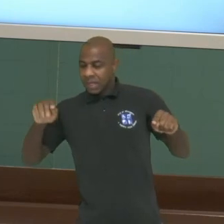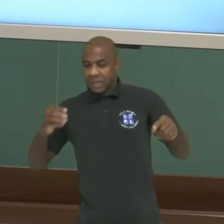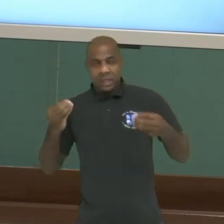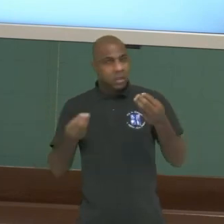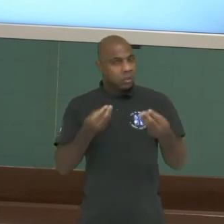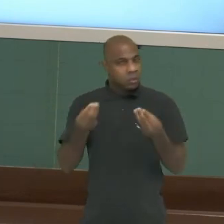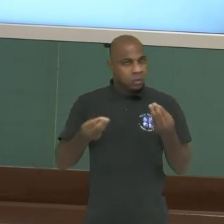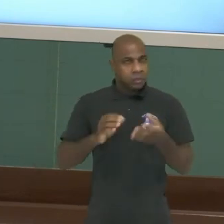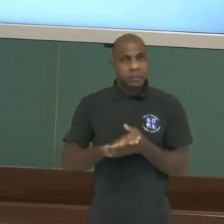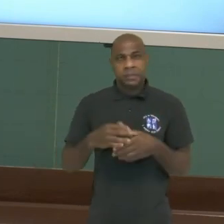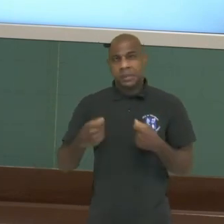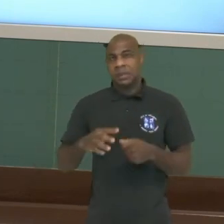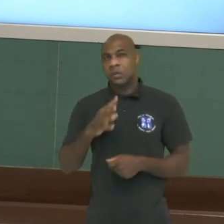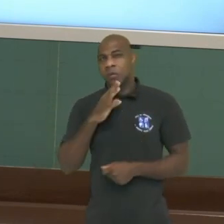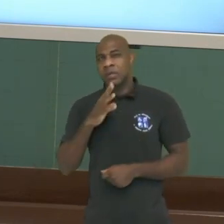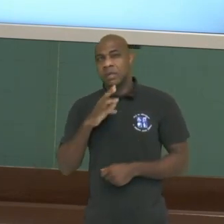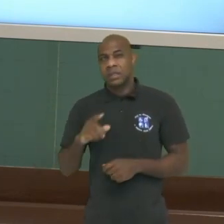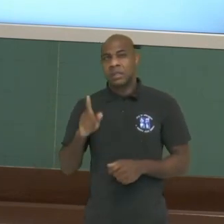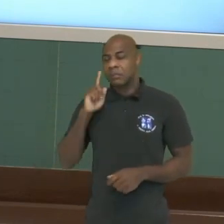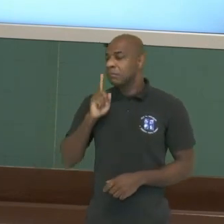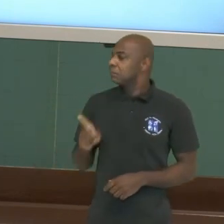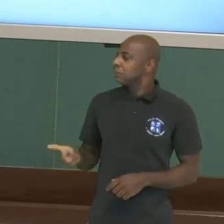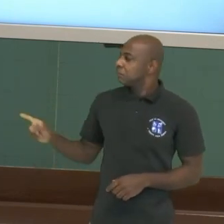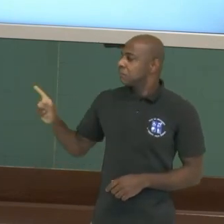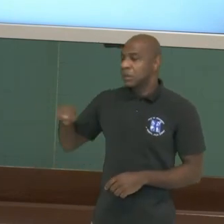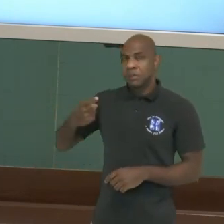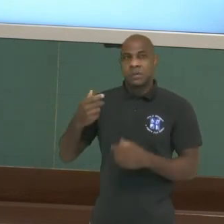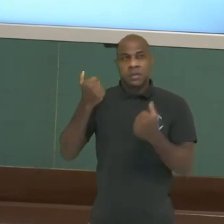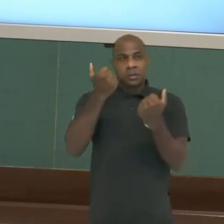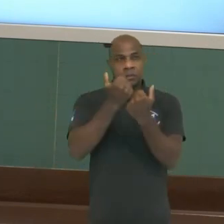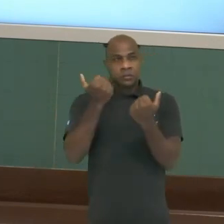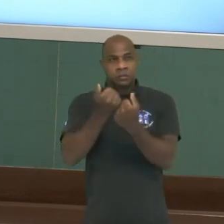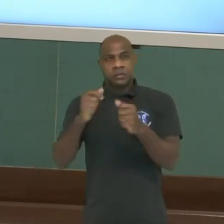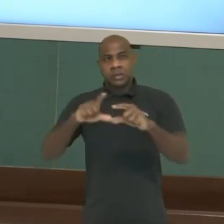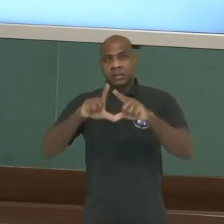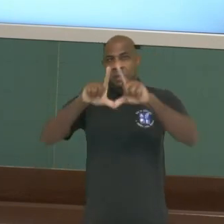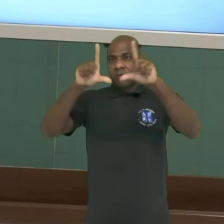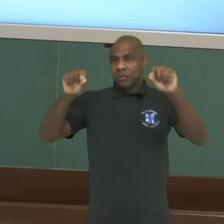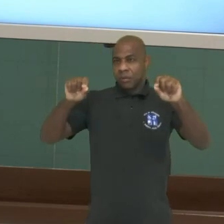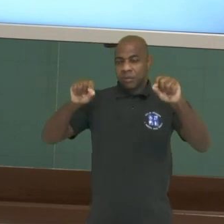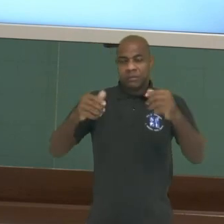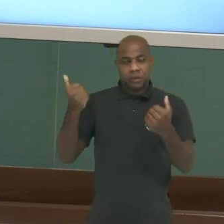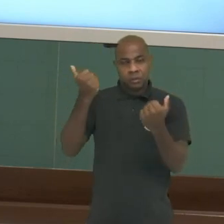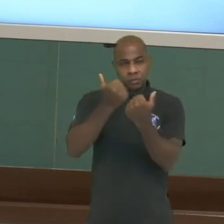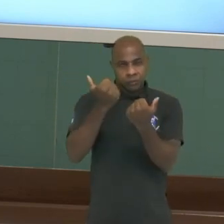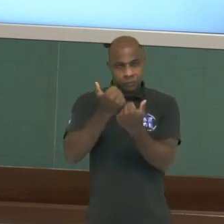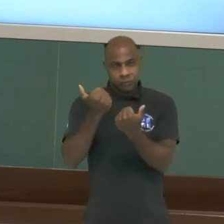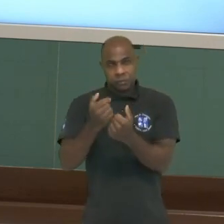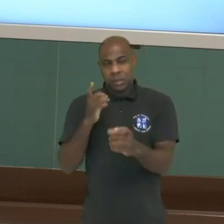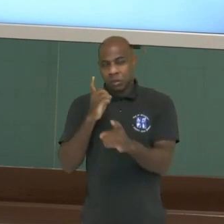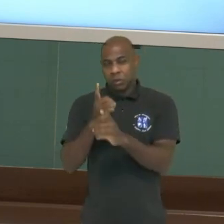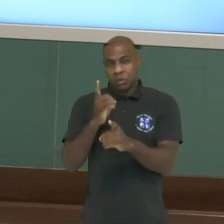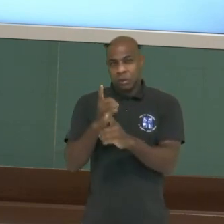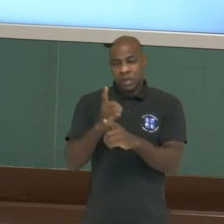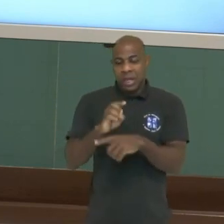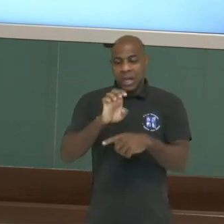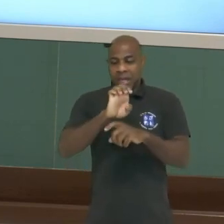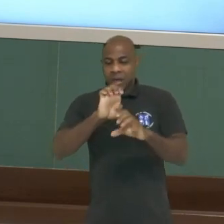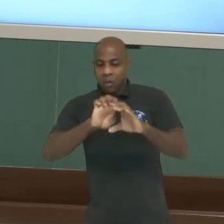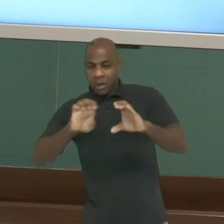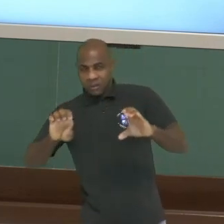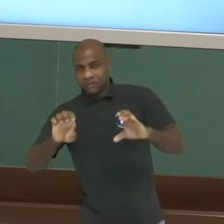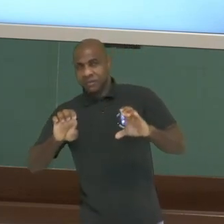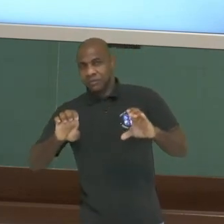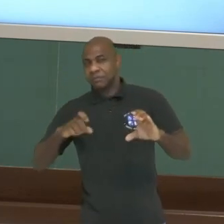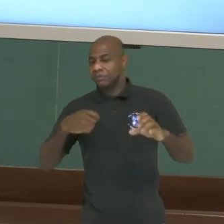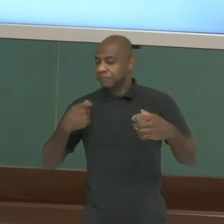coeficiente angular. Depois a gente vai substituir, né? Porque essa fórmula aqui, para a gente achar a equação da reta, eu tenho que conhecer